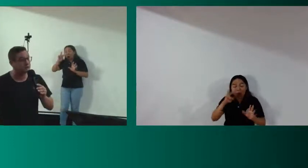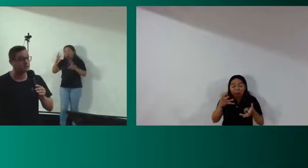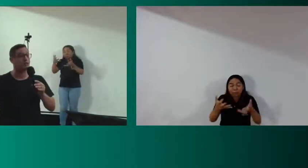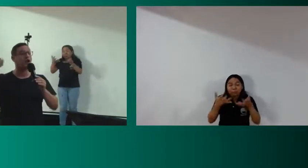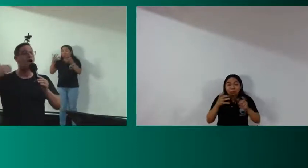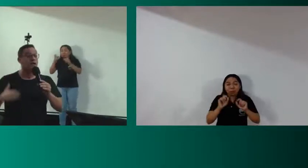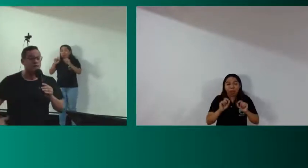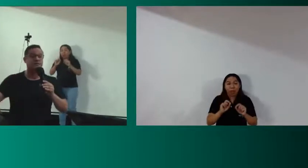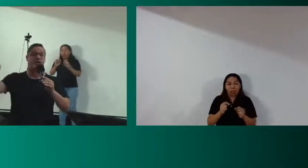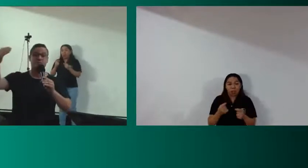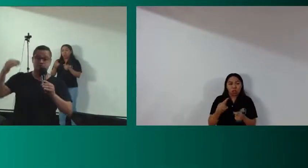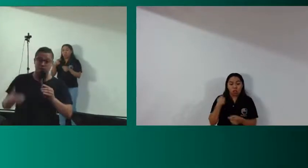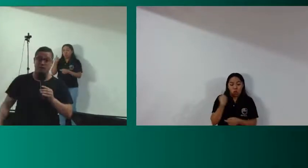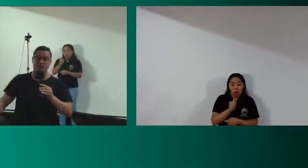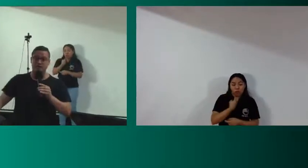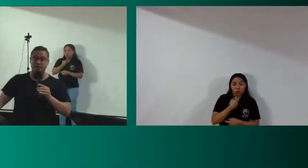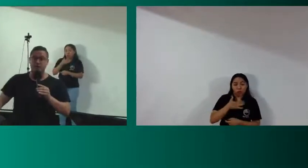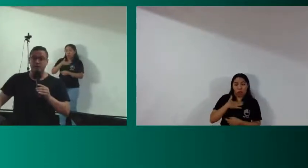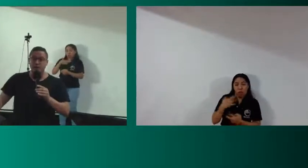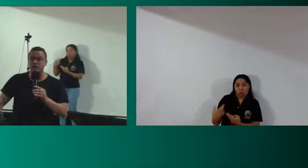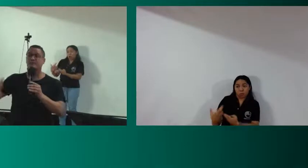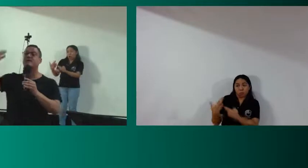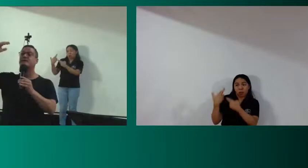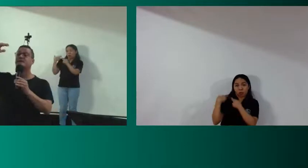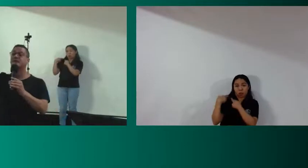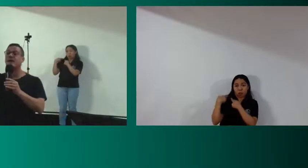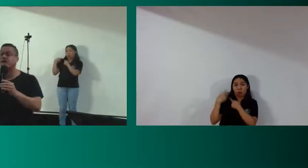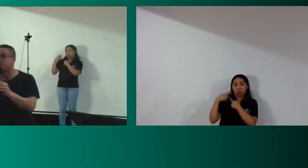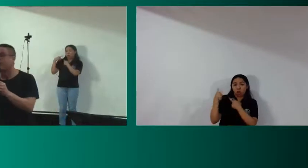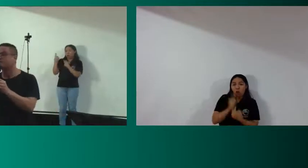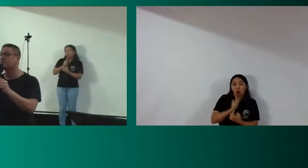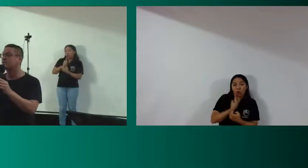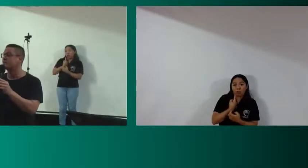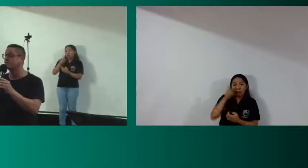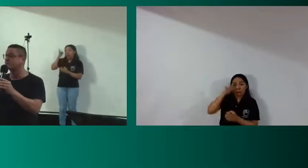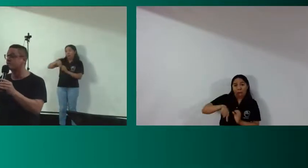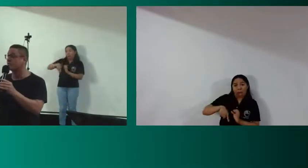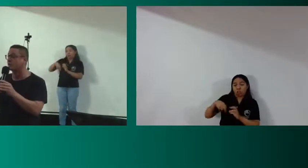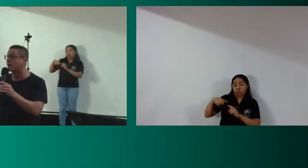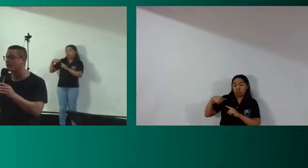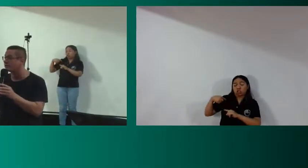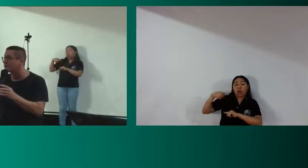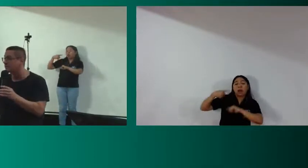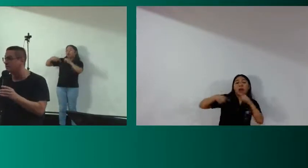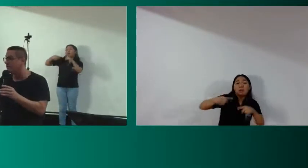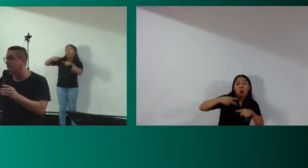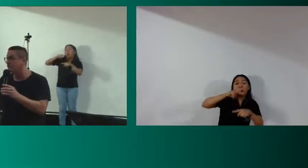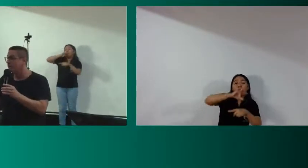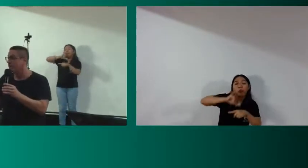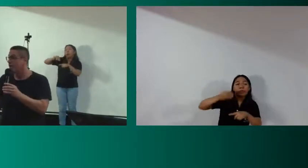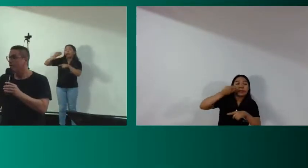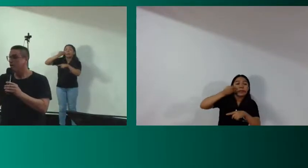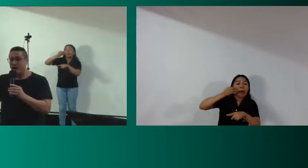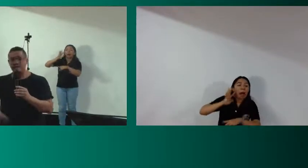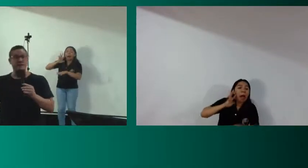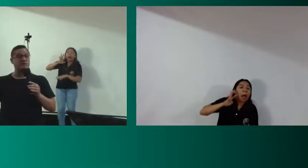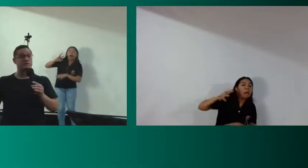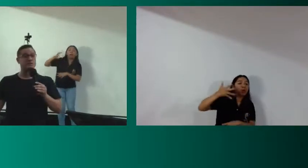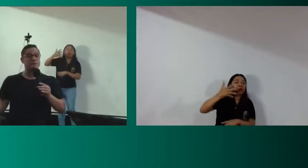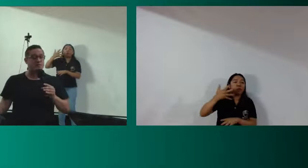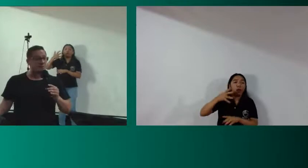necessidade de nós seremos a geração que vai tentar dar resposta aos Desafios que estão colocados e